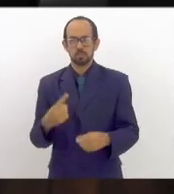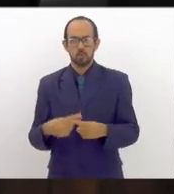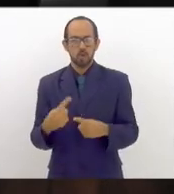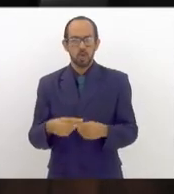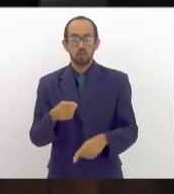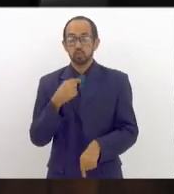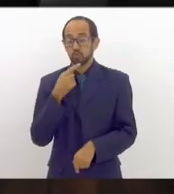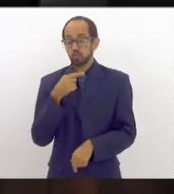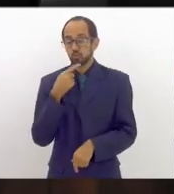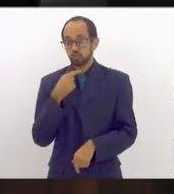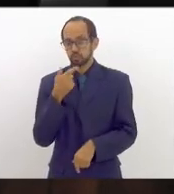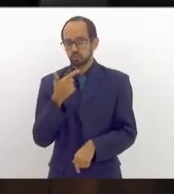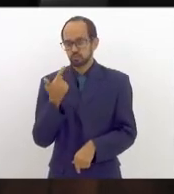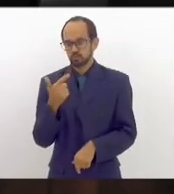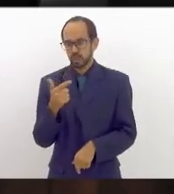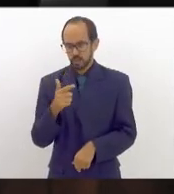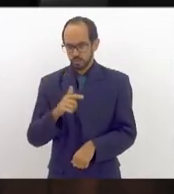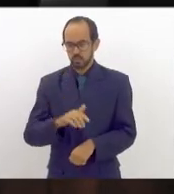dúvida